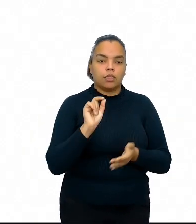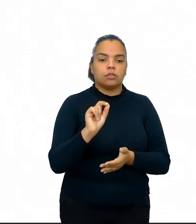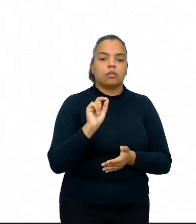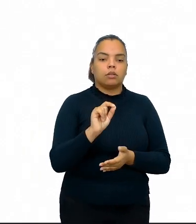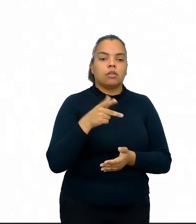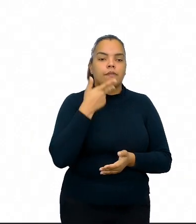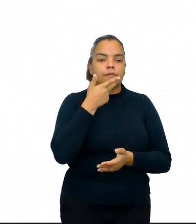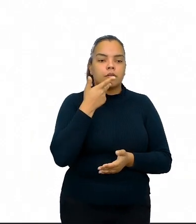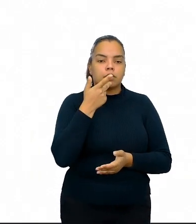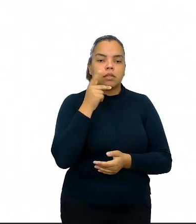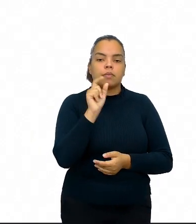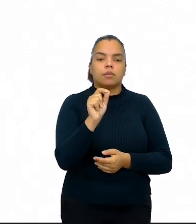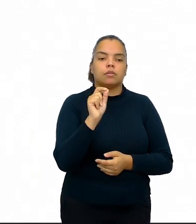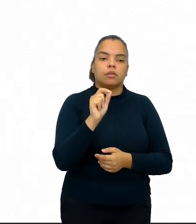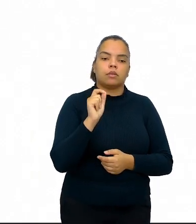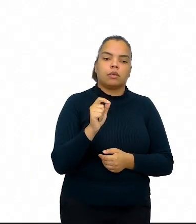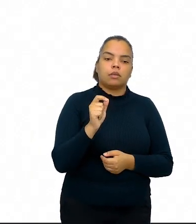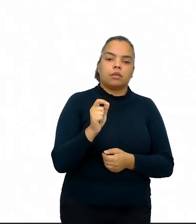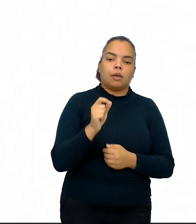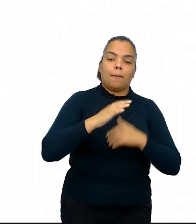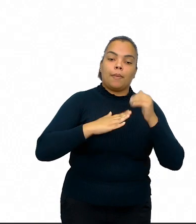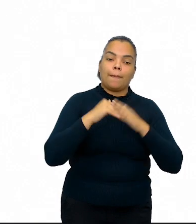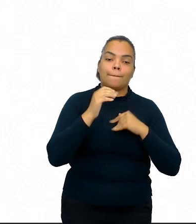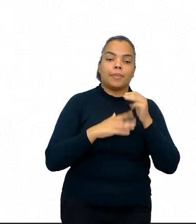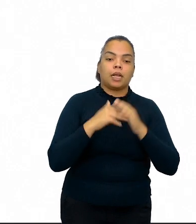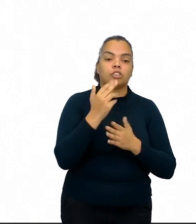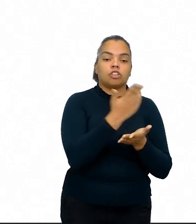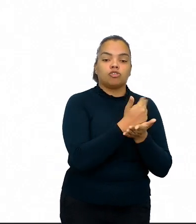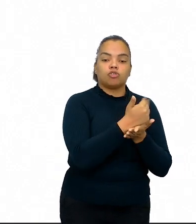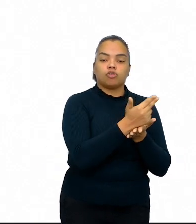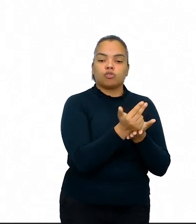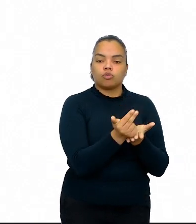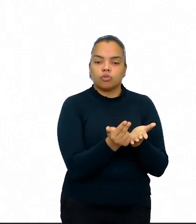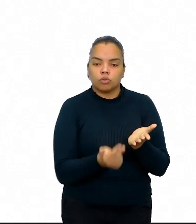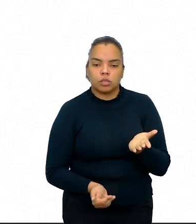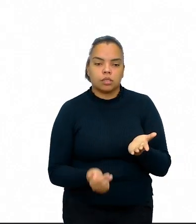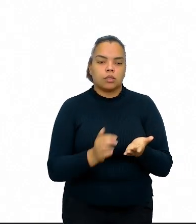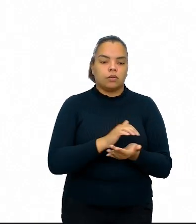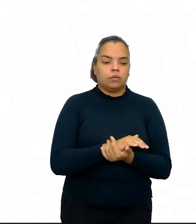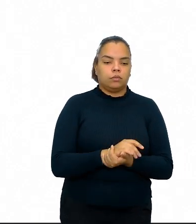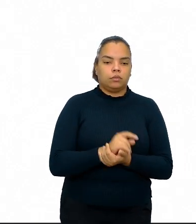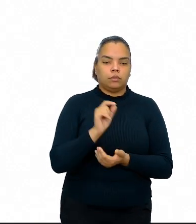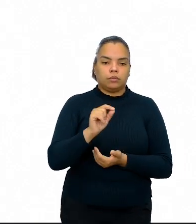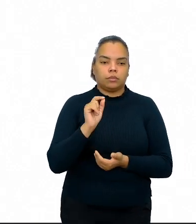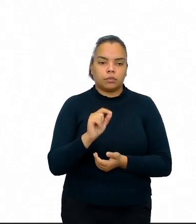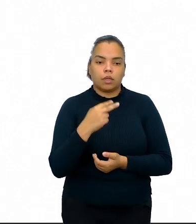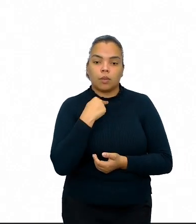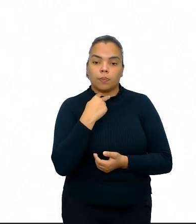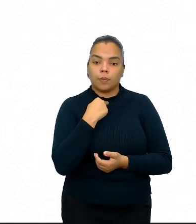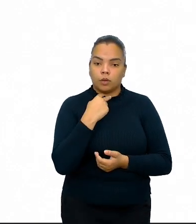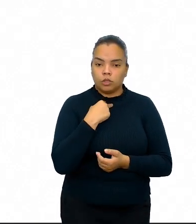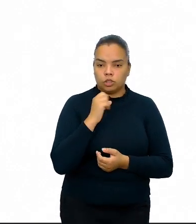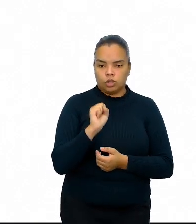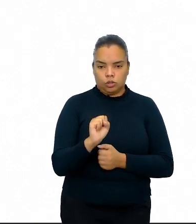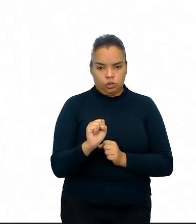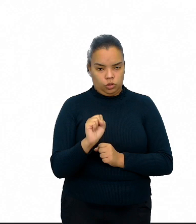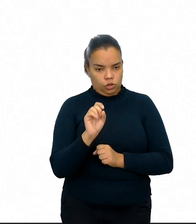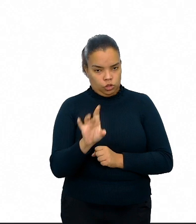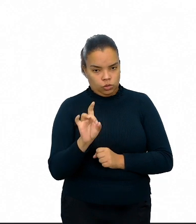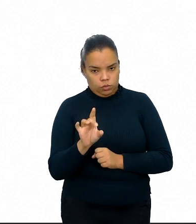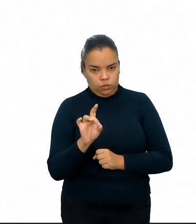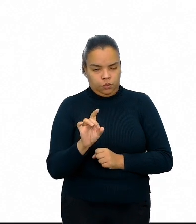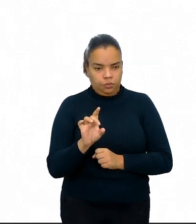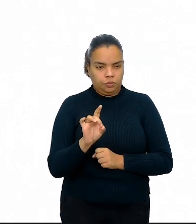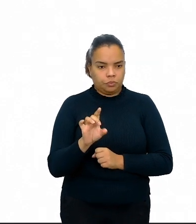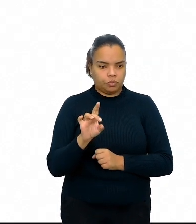uma prática de ilustração científica. Olha que legal também essa sugestão, né? Então, nós podemos apresentar imagens